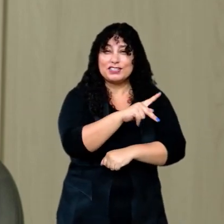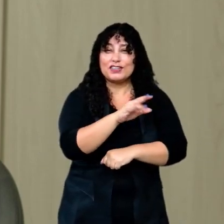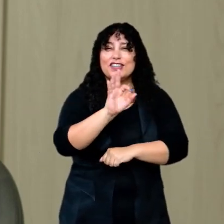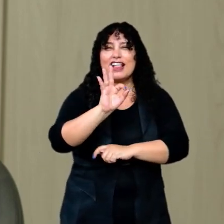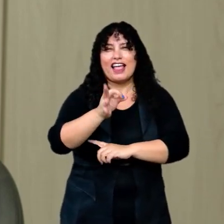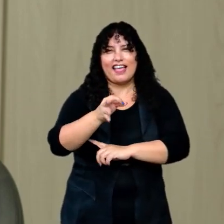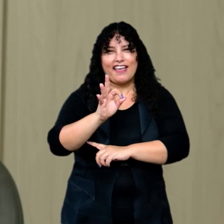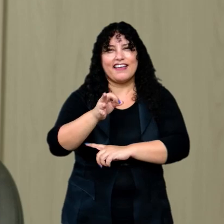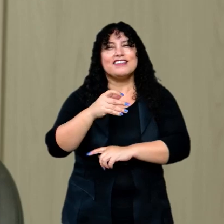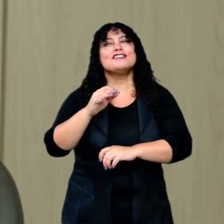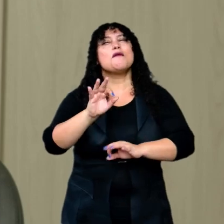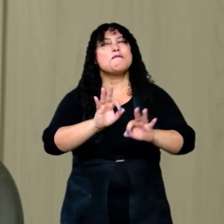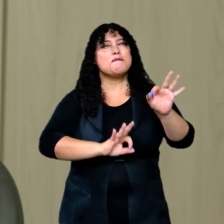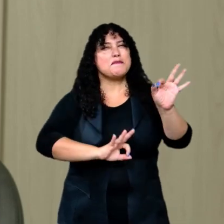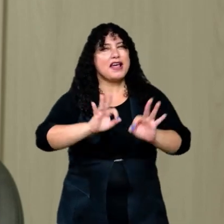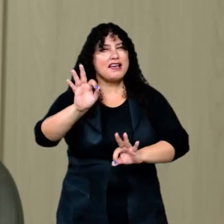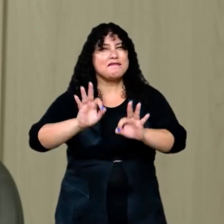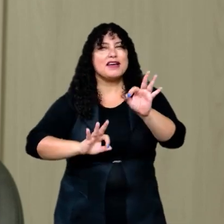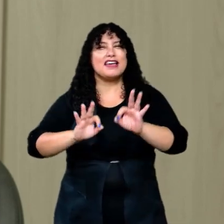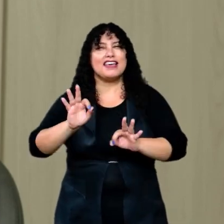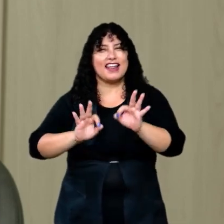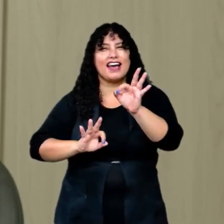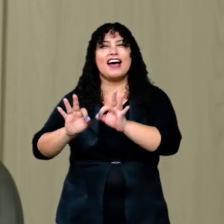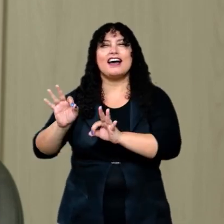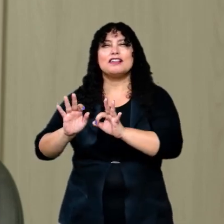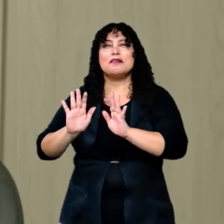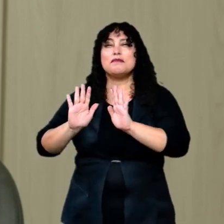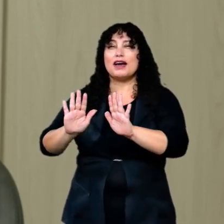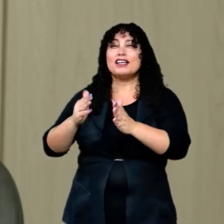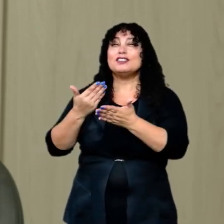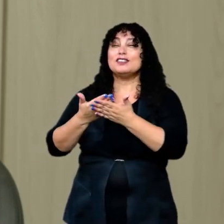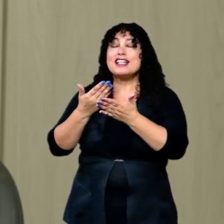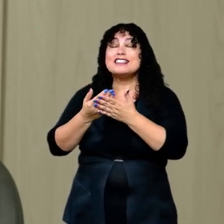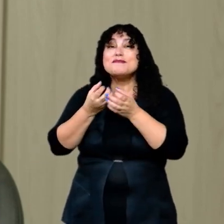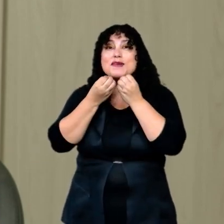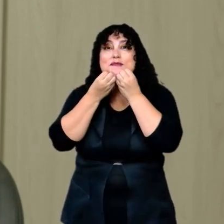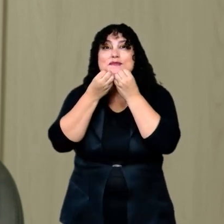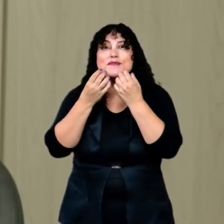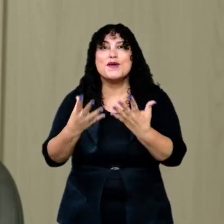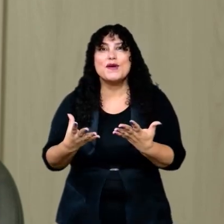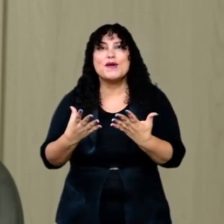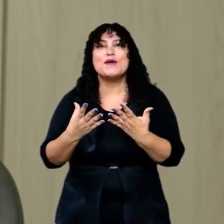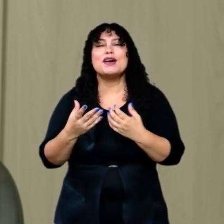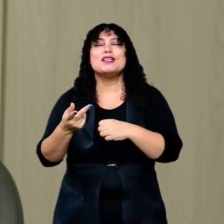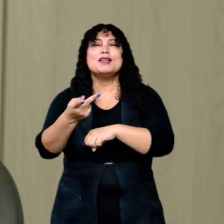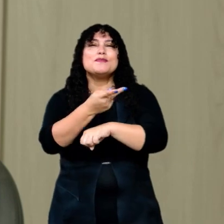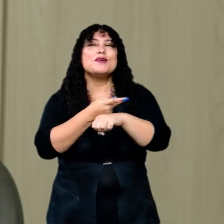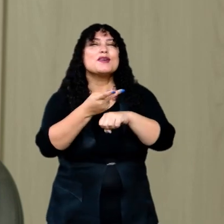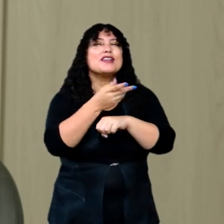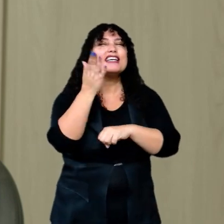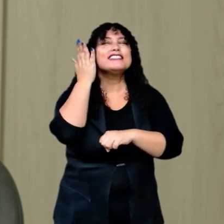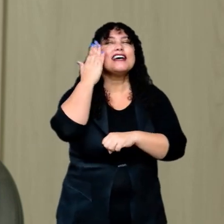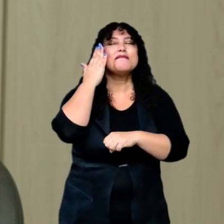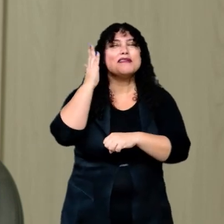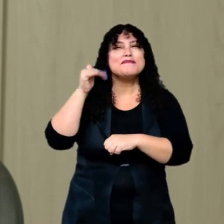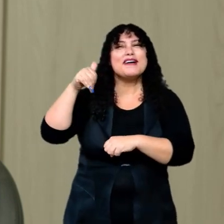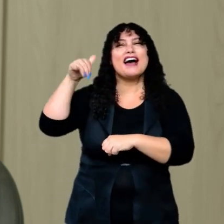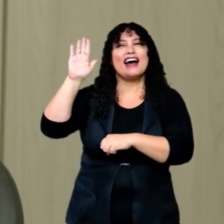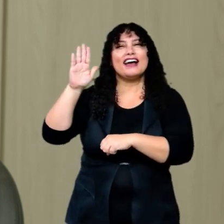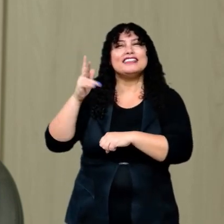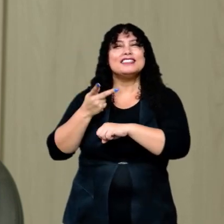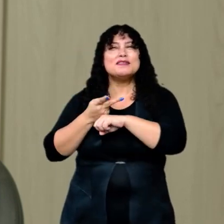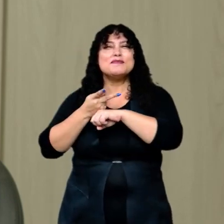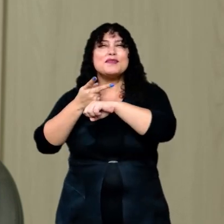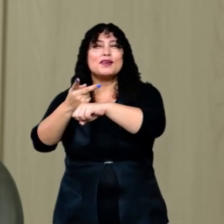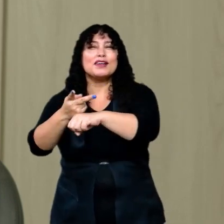realmente estão preparados, mas estudar sempre é bom, né? A gente sempre procurar saber um pouquinho mais e